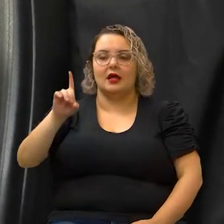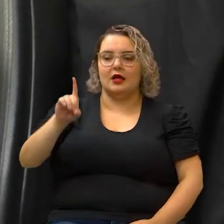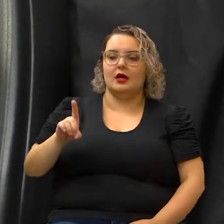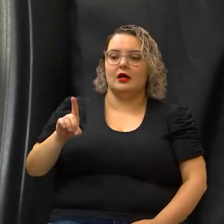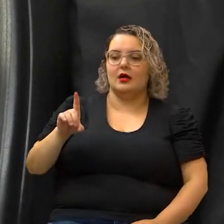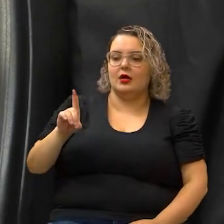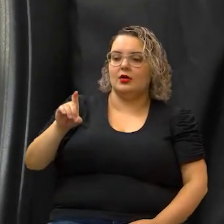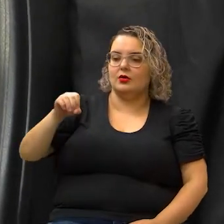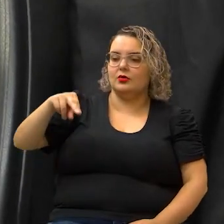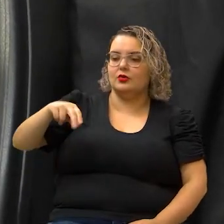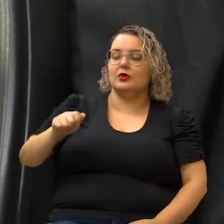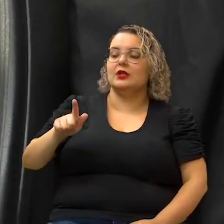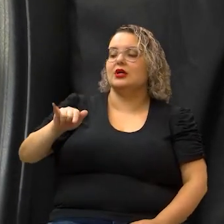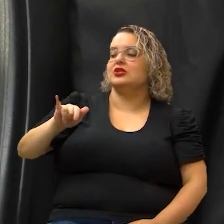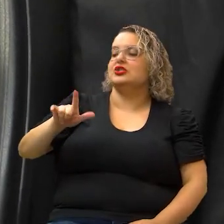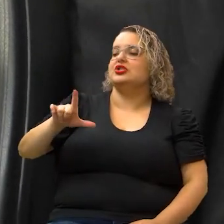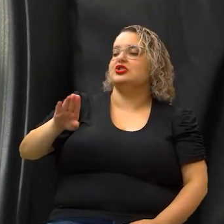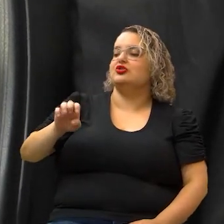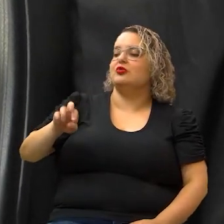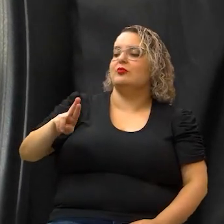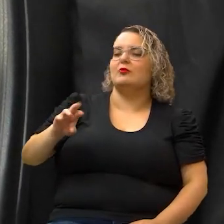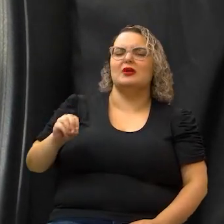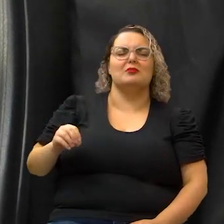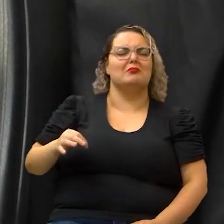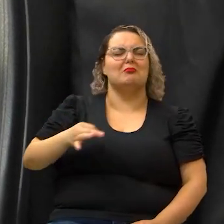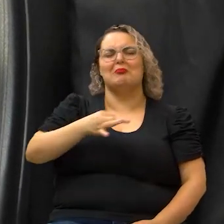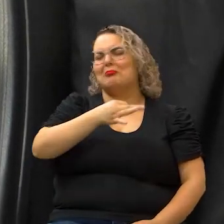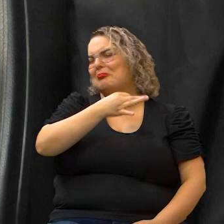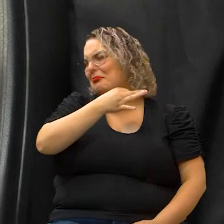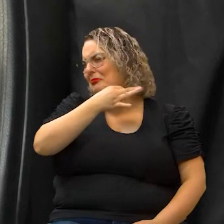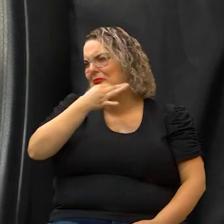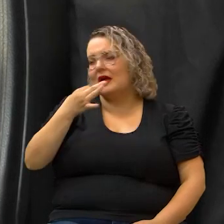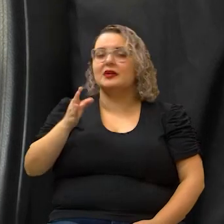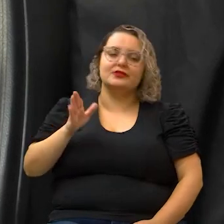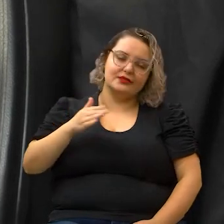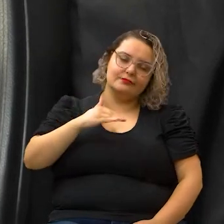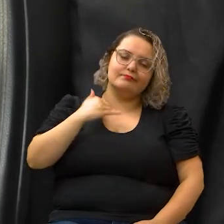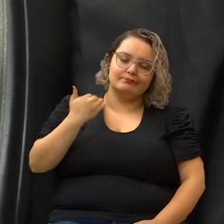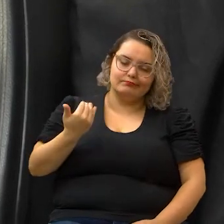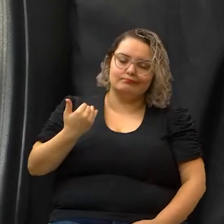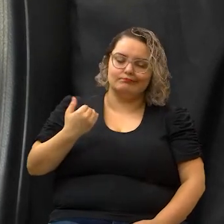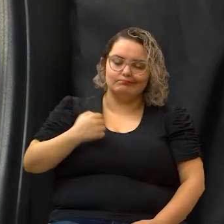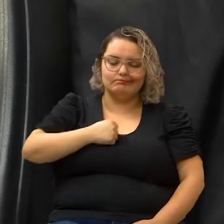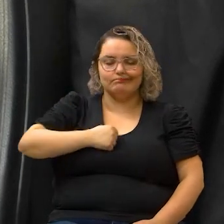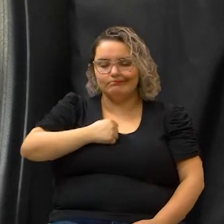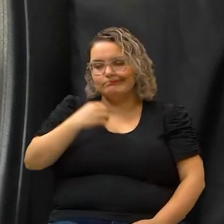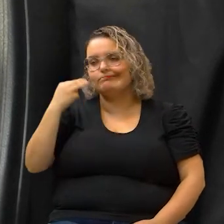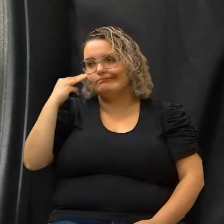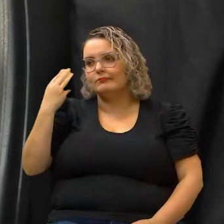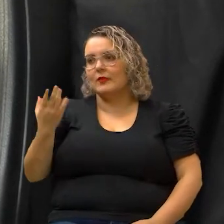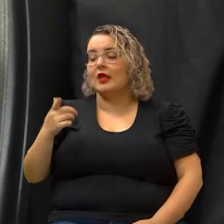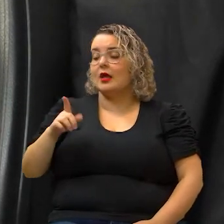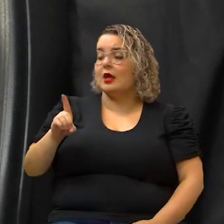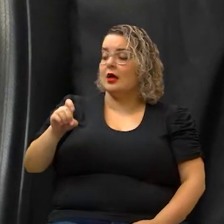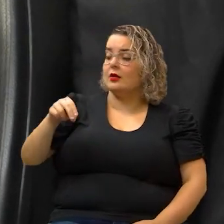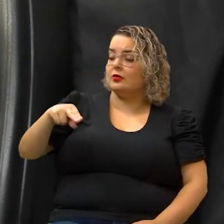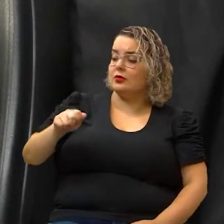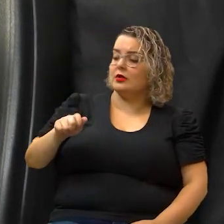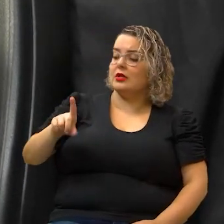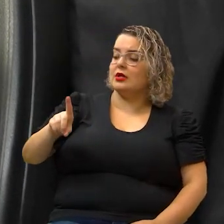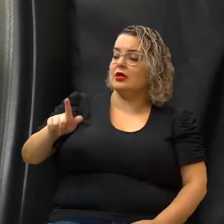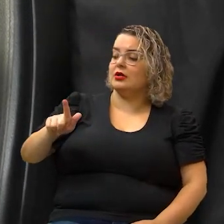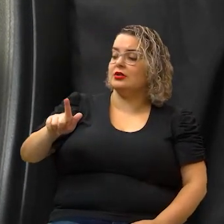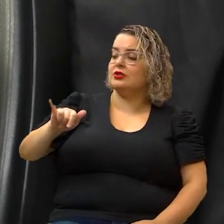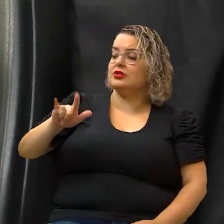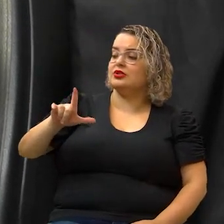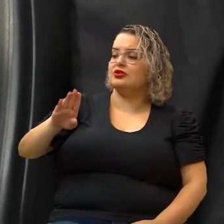era a dona Gilberta Abdala, uma pessoa boníssima, ela é falecida, né, de saudosa memória. E a dona Gilberta falou assim para mim, você